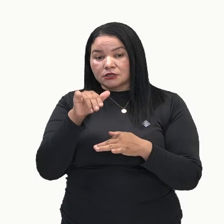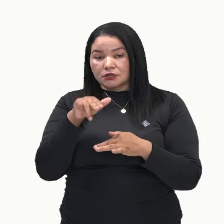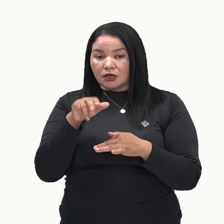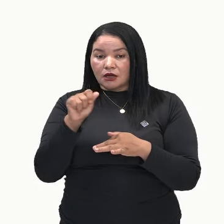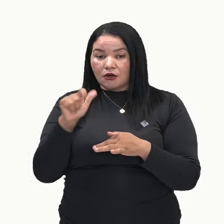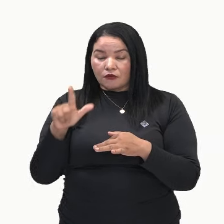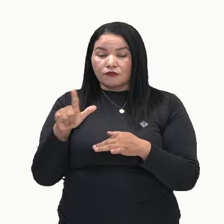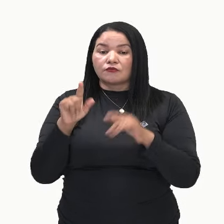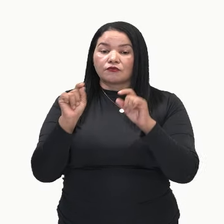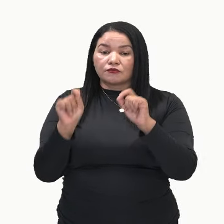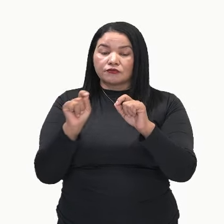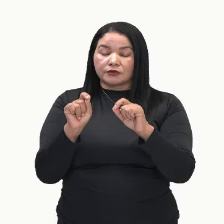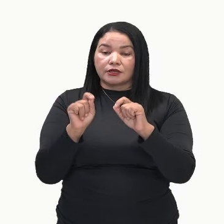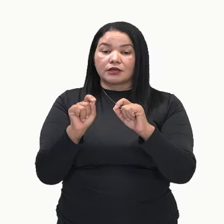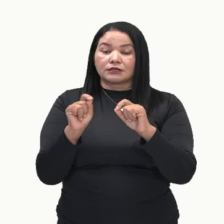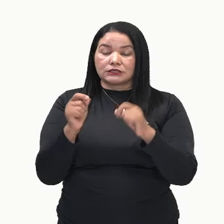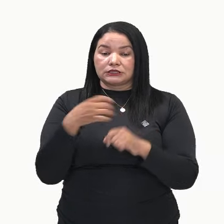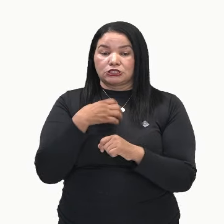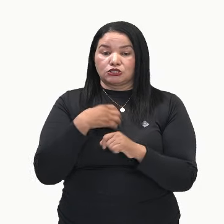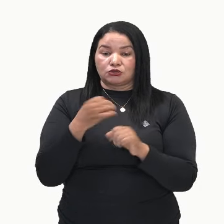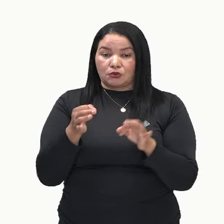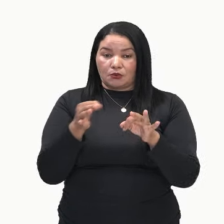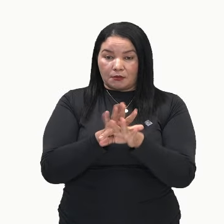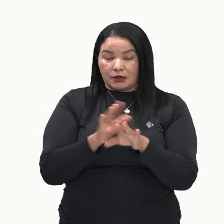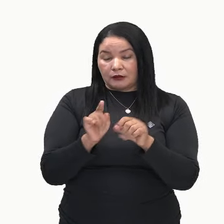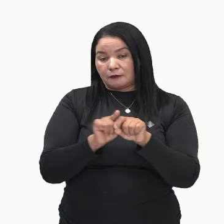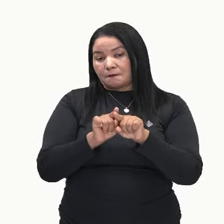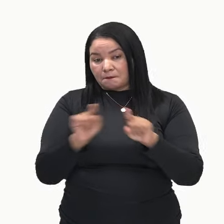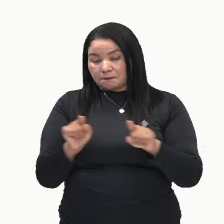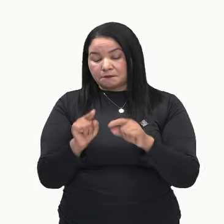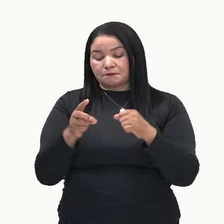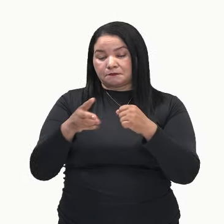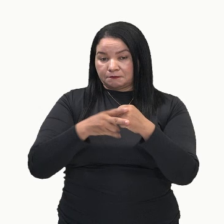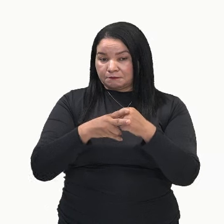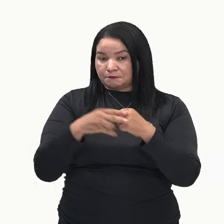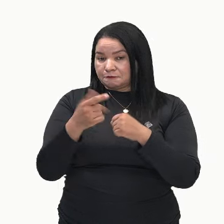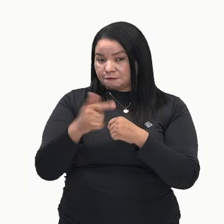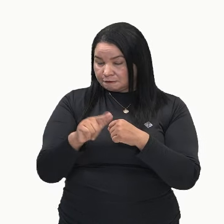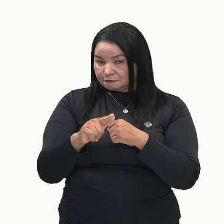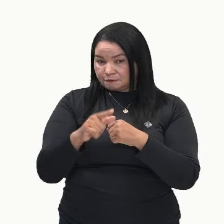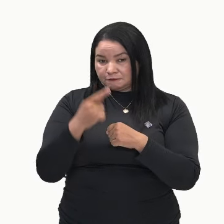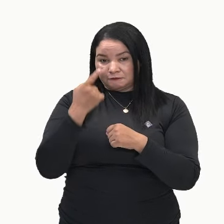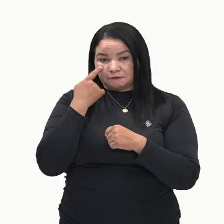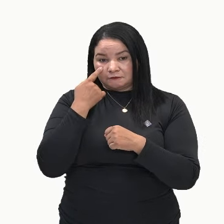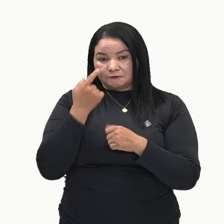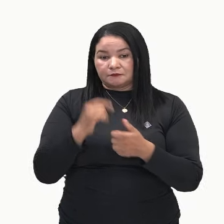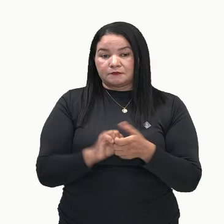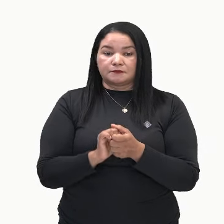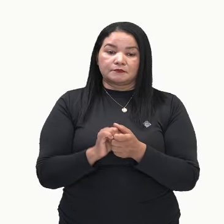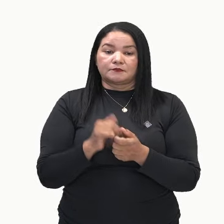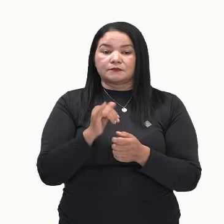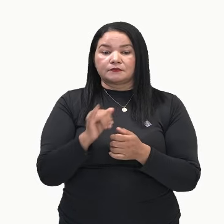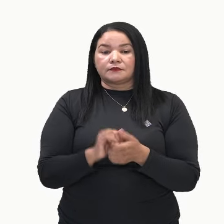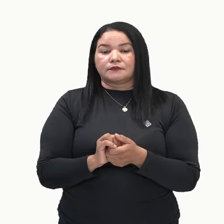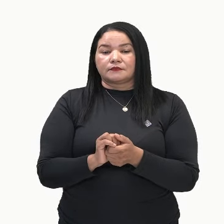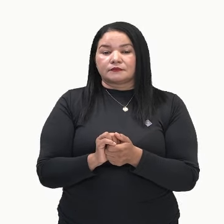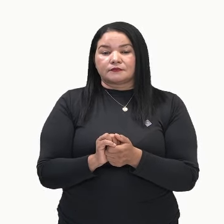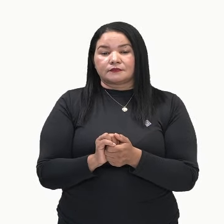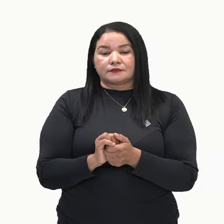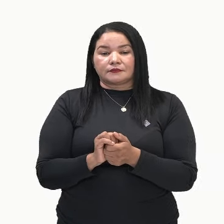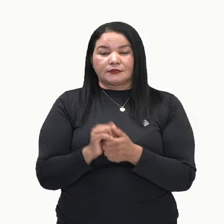sentido completo, mas que não utiliza verbos. Eu tenho aqui os exemplos anteriores também servem, mas eu tenho